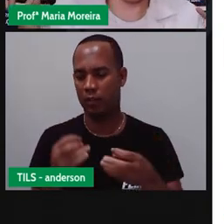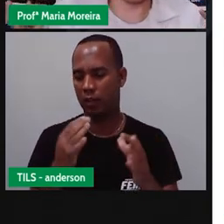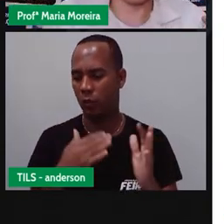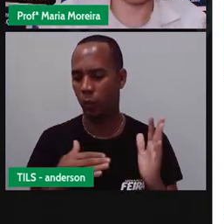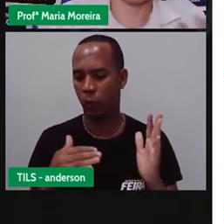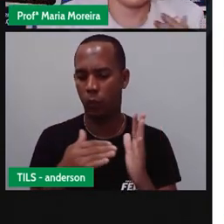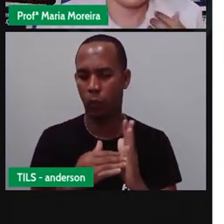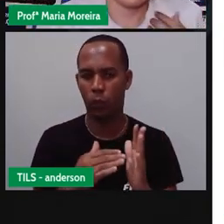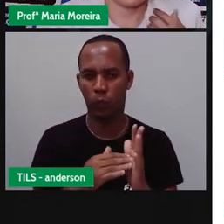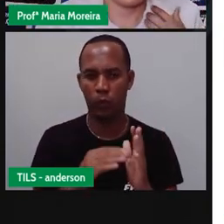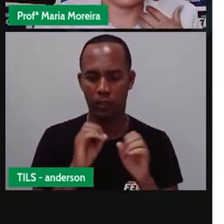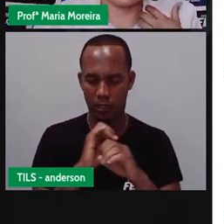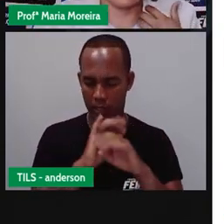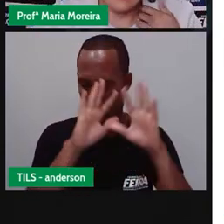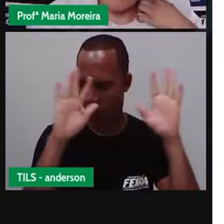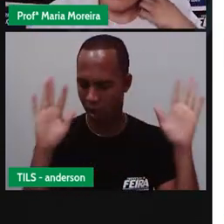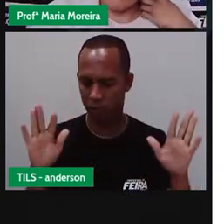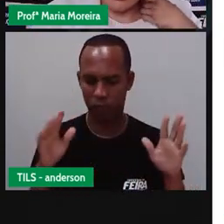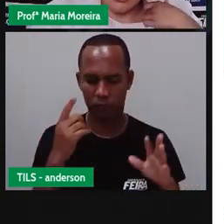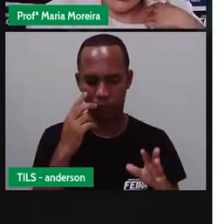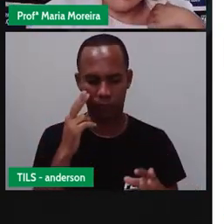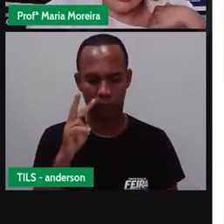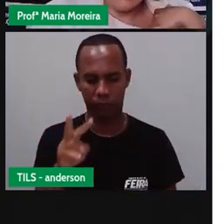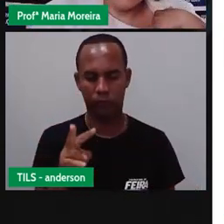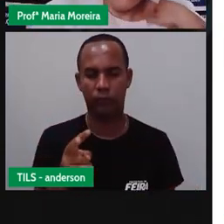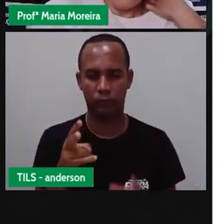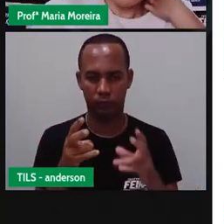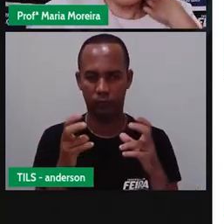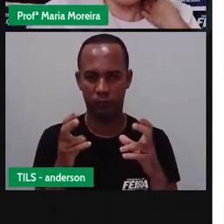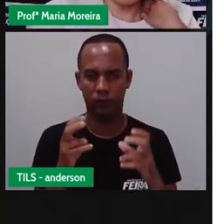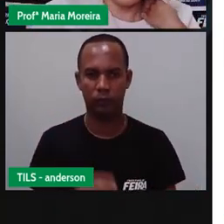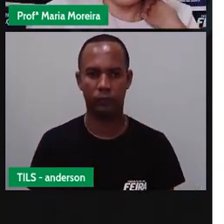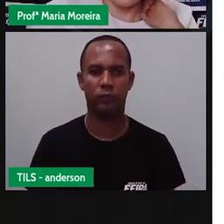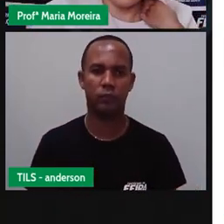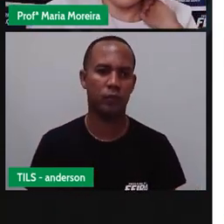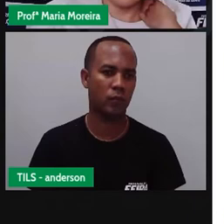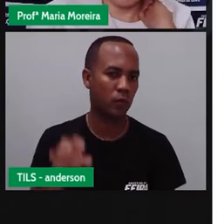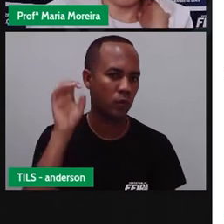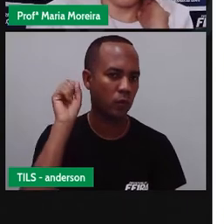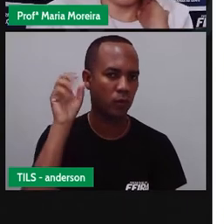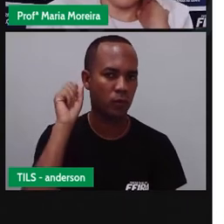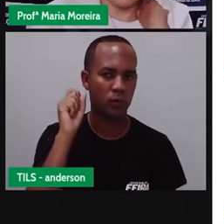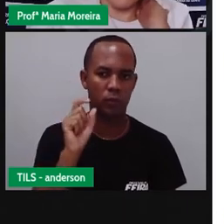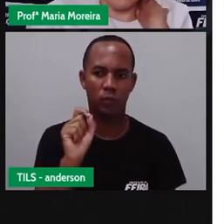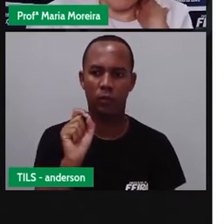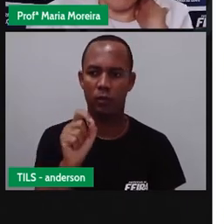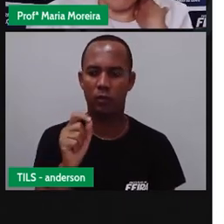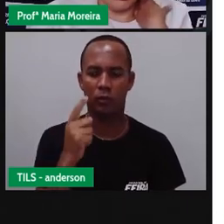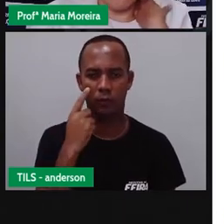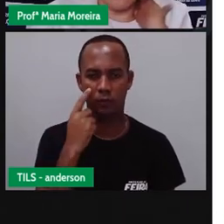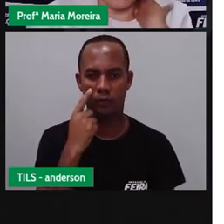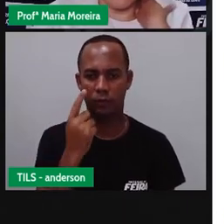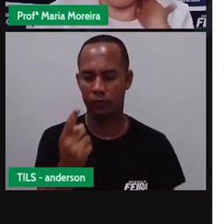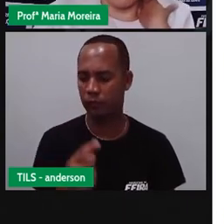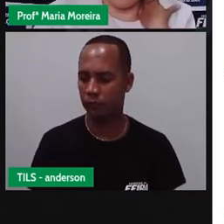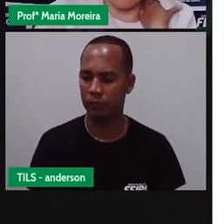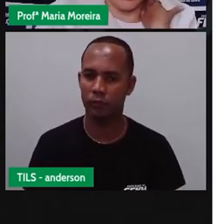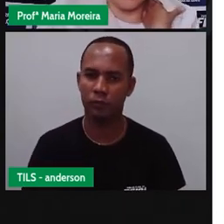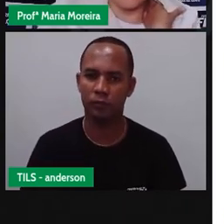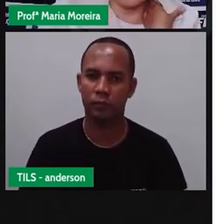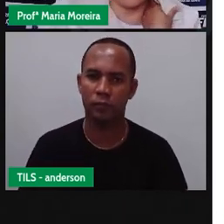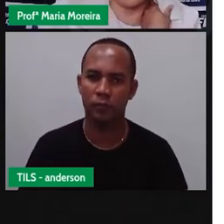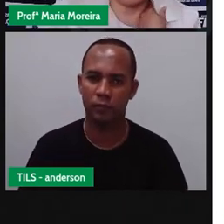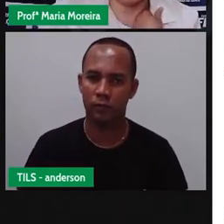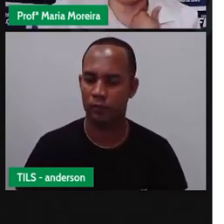tudo muito mais claro aí para você certo o som nas letras é da Vila educativa vão usar os créditos